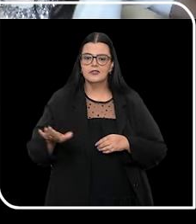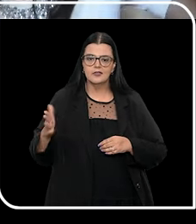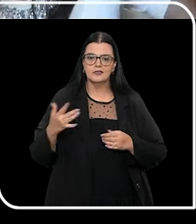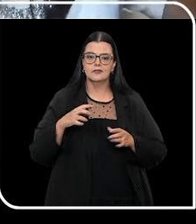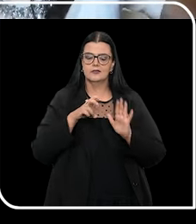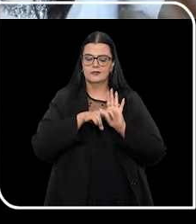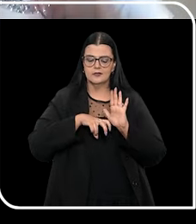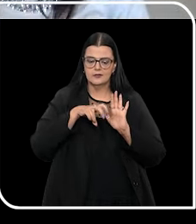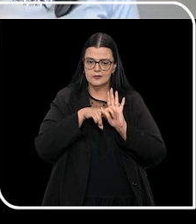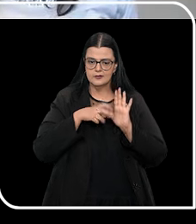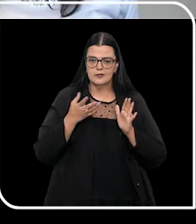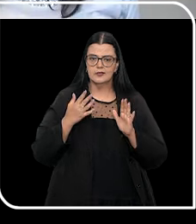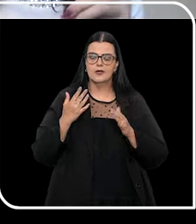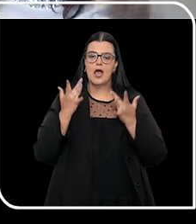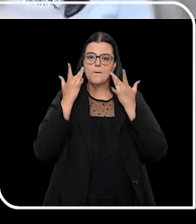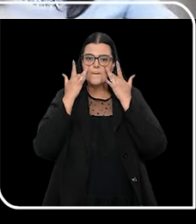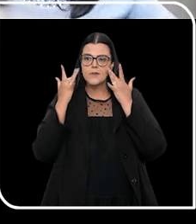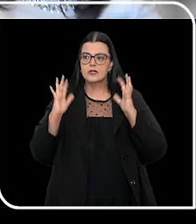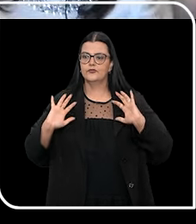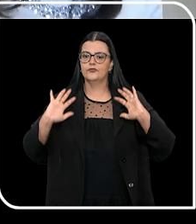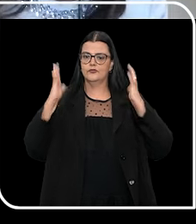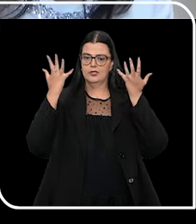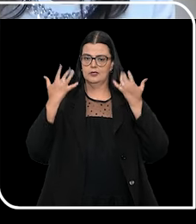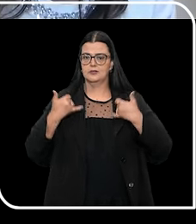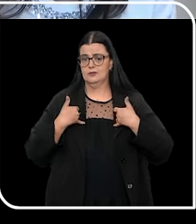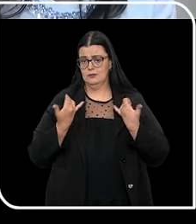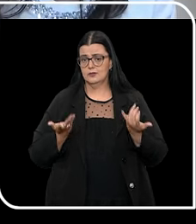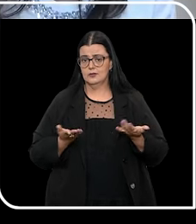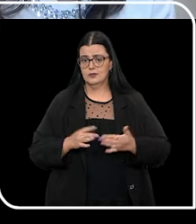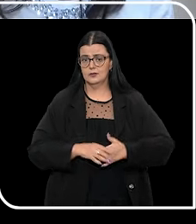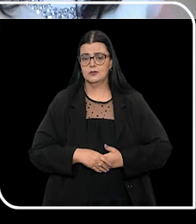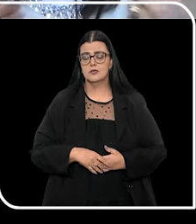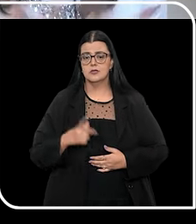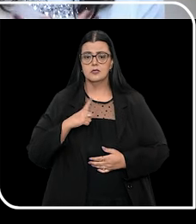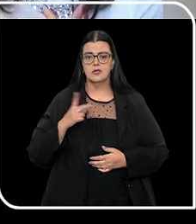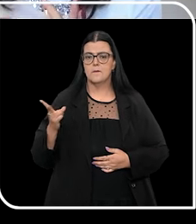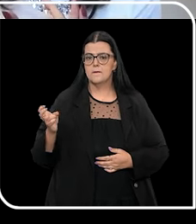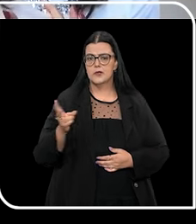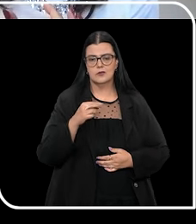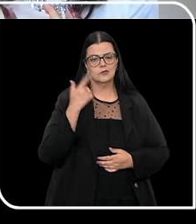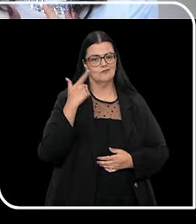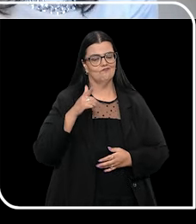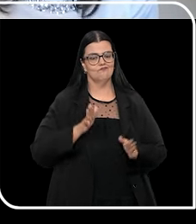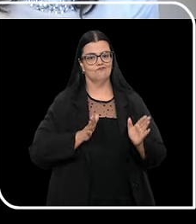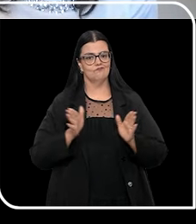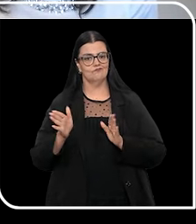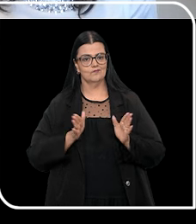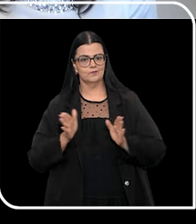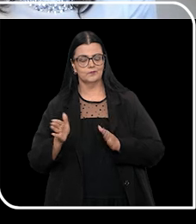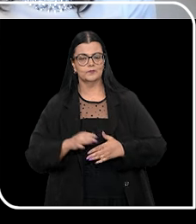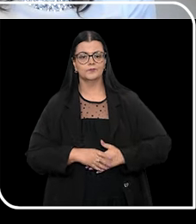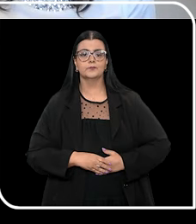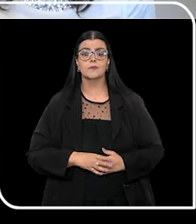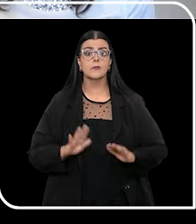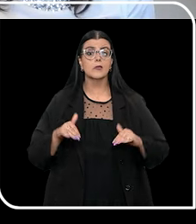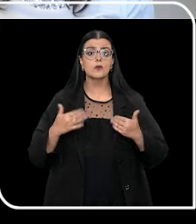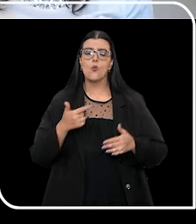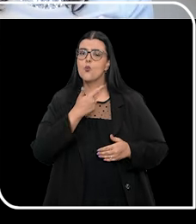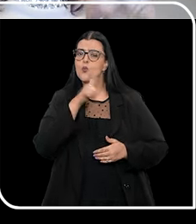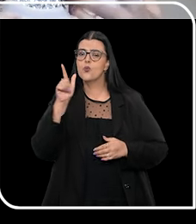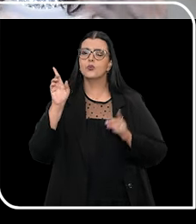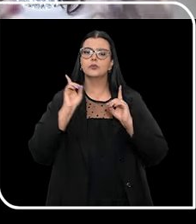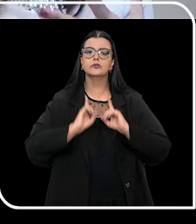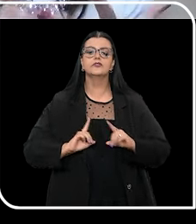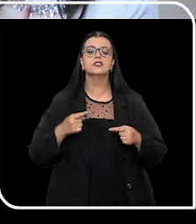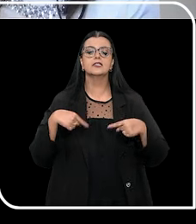avô da criança que tá na cadeira de rodas para apresentação de final de ano a gente se a gente reparar a gente não tem esse acesso né